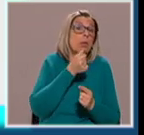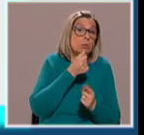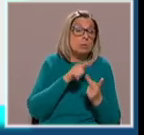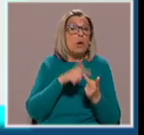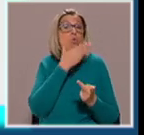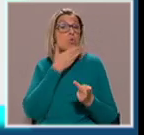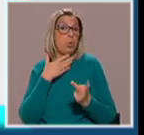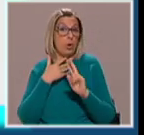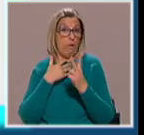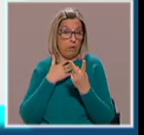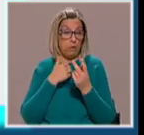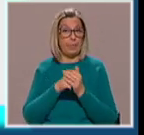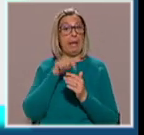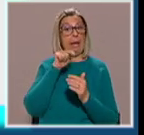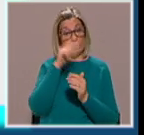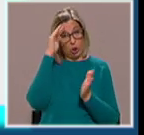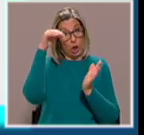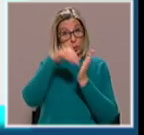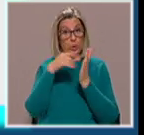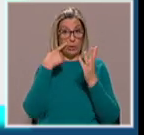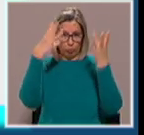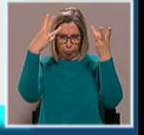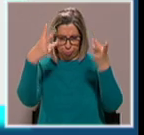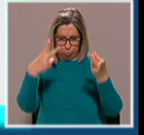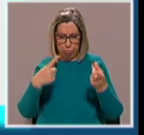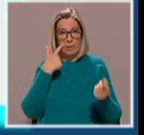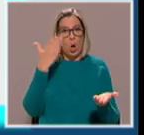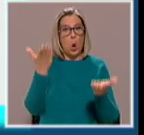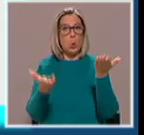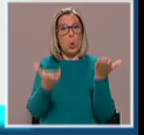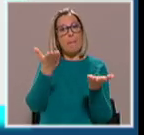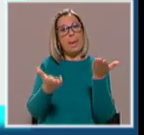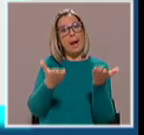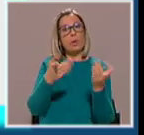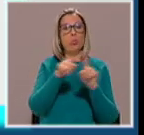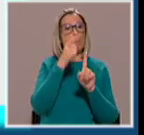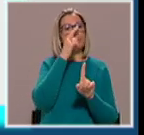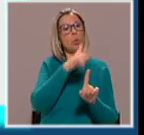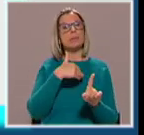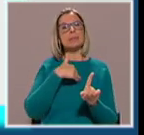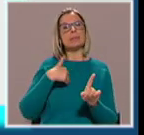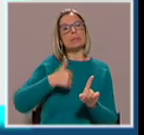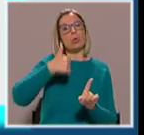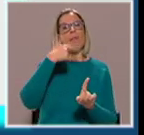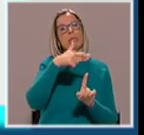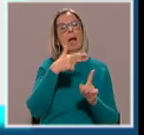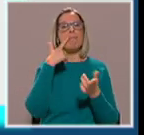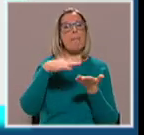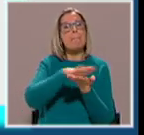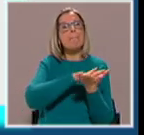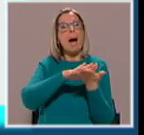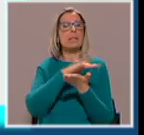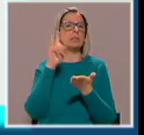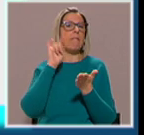Os resultados dessa análise devem ser comparados com os valores normais de alguém saudável. Esses são os valores de